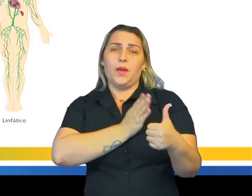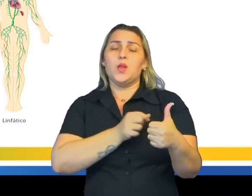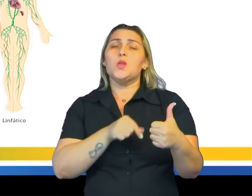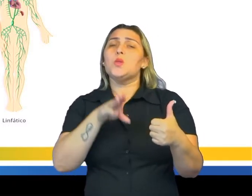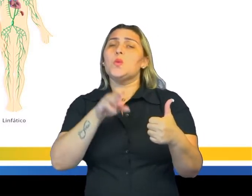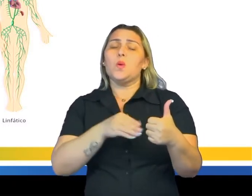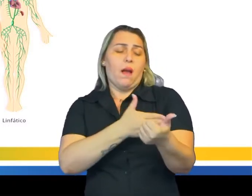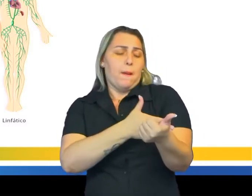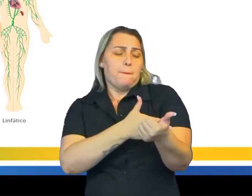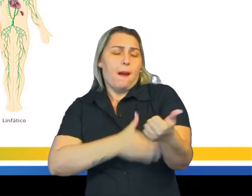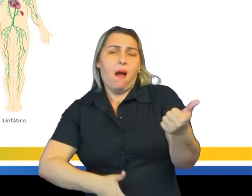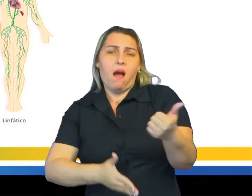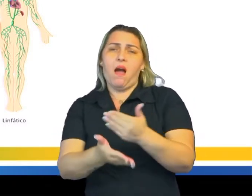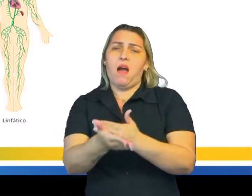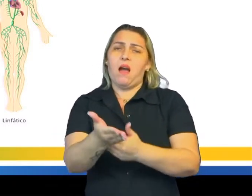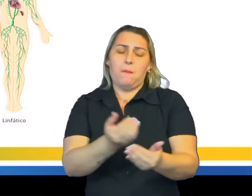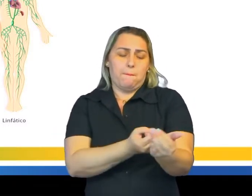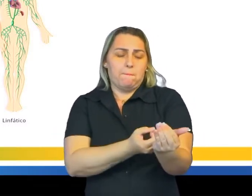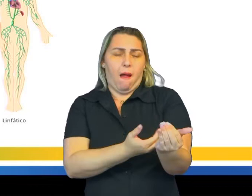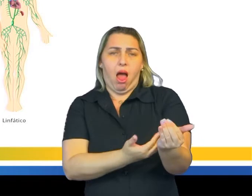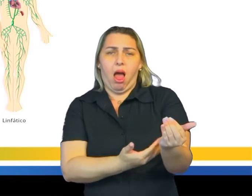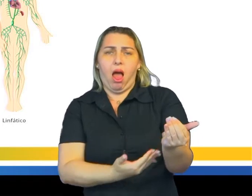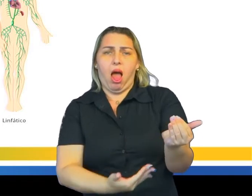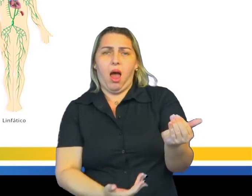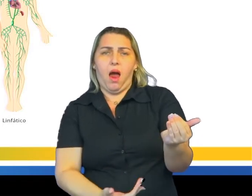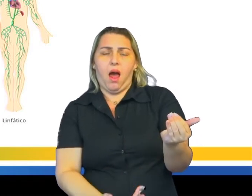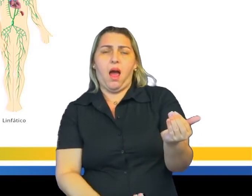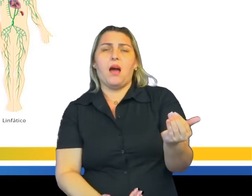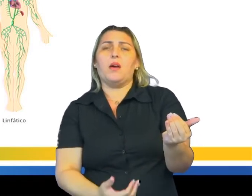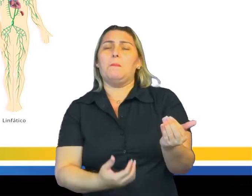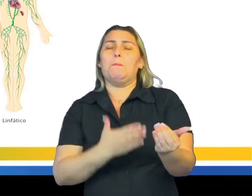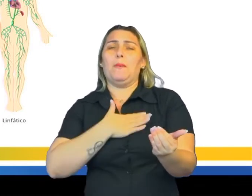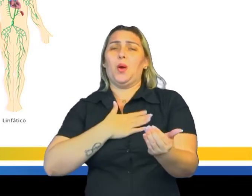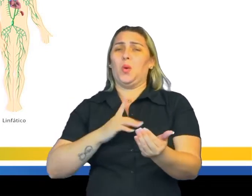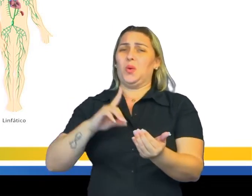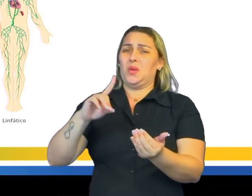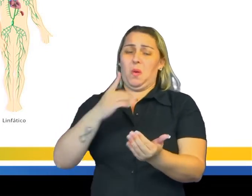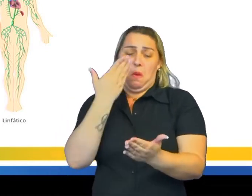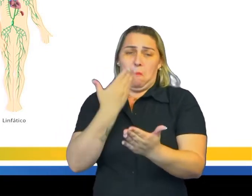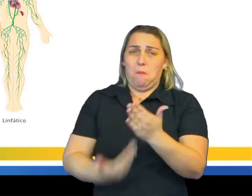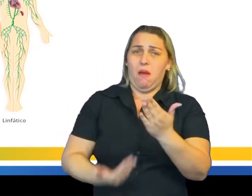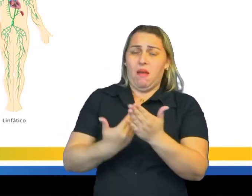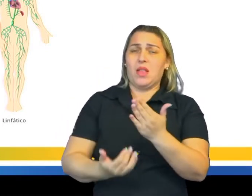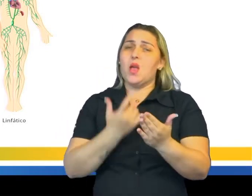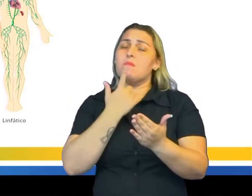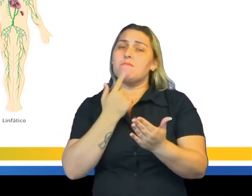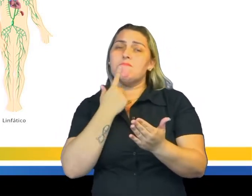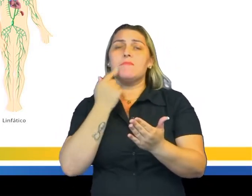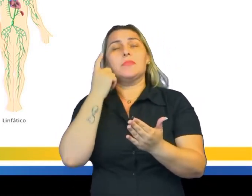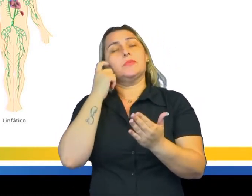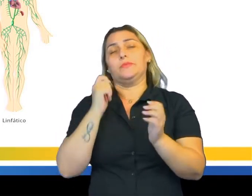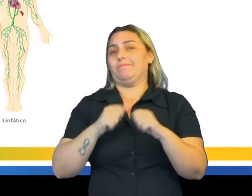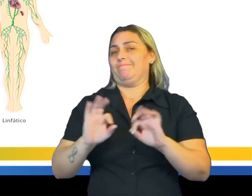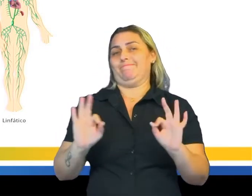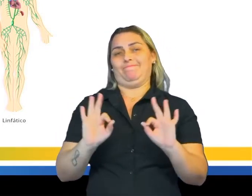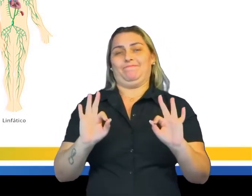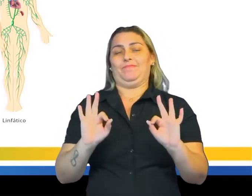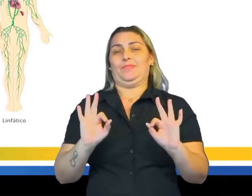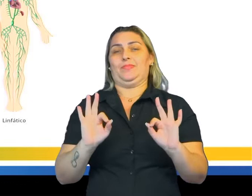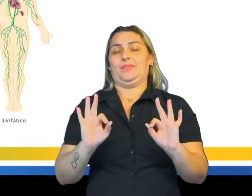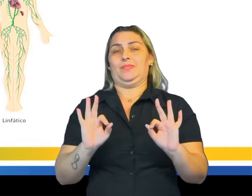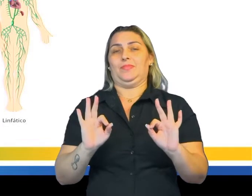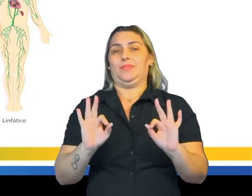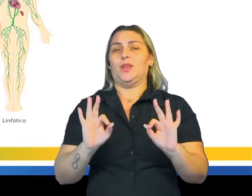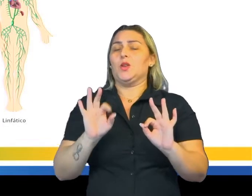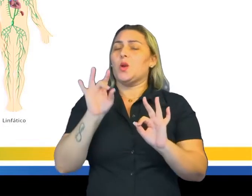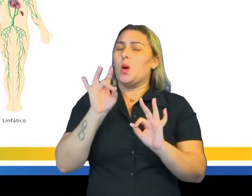é que nunca se cortou e o sangue às vezes não queria parar de sangrar e você diz, meu Deus, vou perder todo o meu sangue. Isso aí é impossível. Só se o